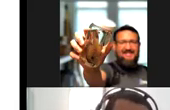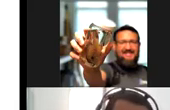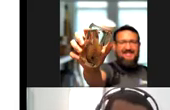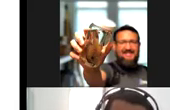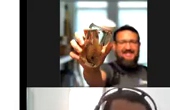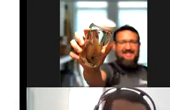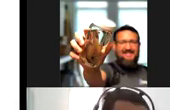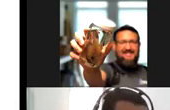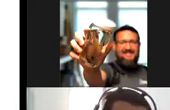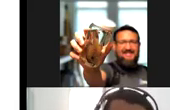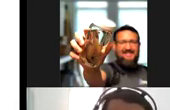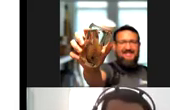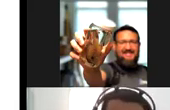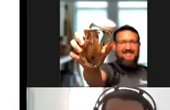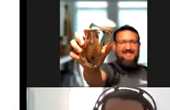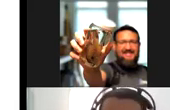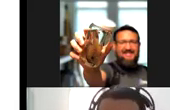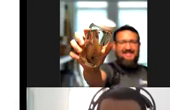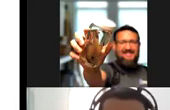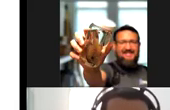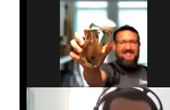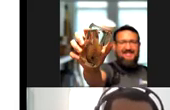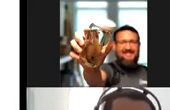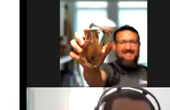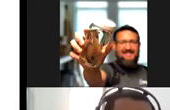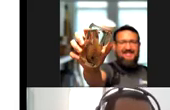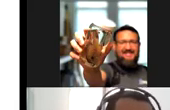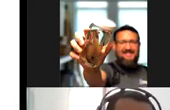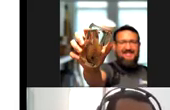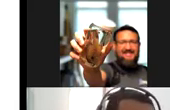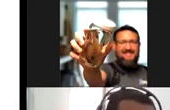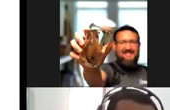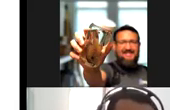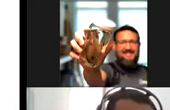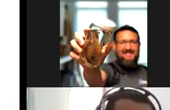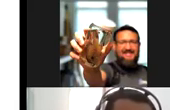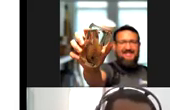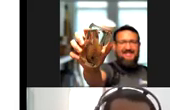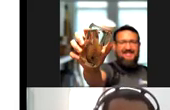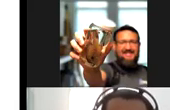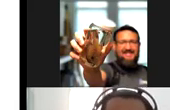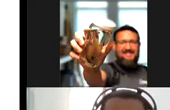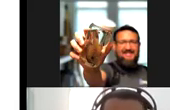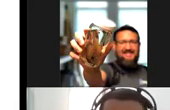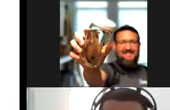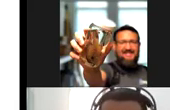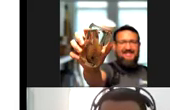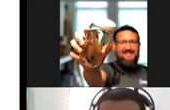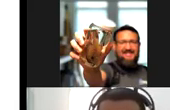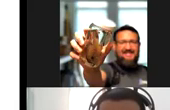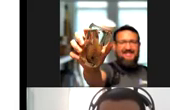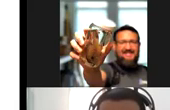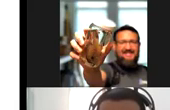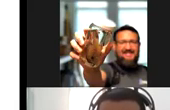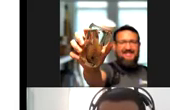Então, aí a gente tem uma popularização muito grande de trabalhos metodológicos, né? Trabalhos avaliando a colinearidade, a divergência